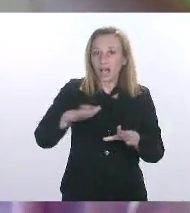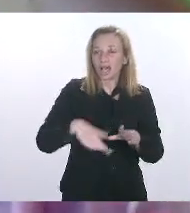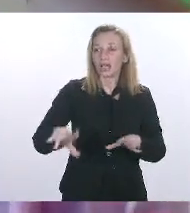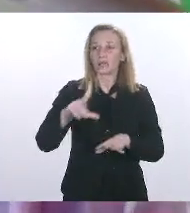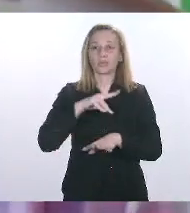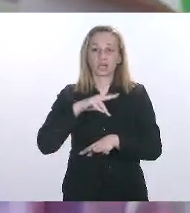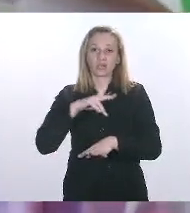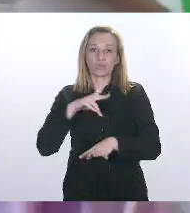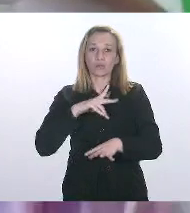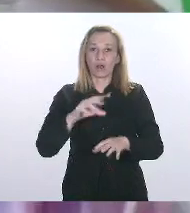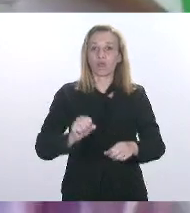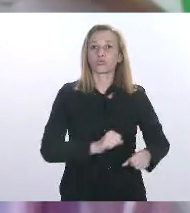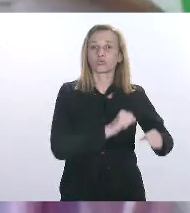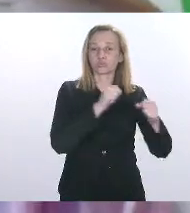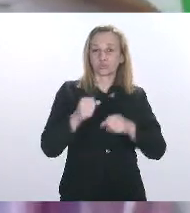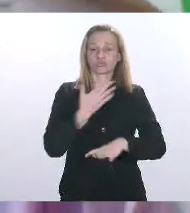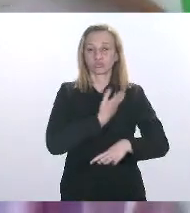público,